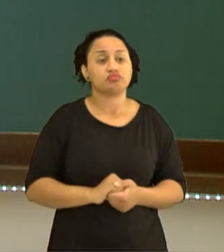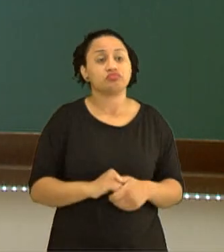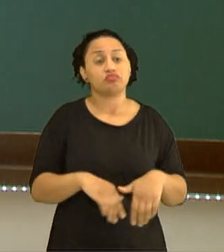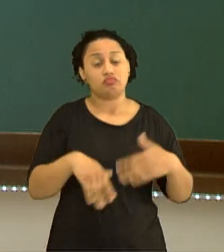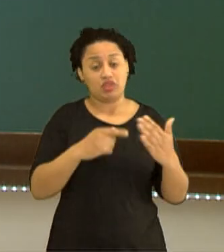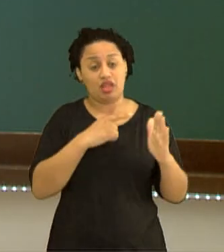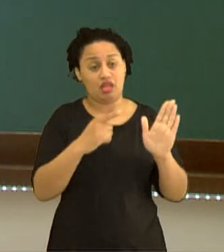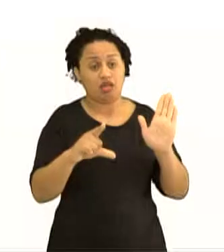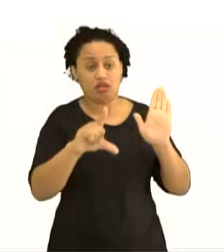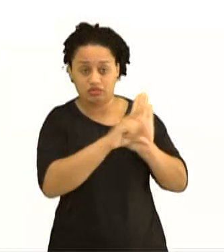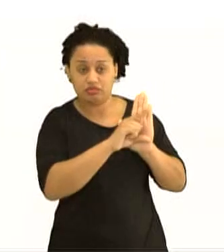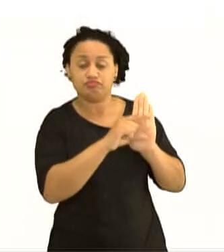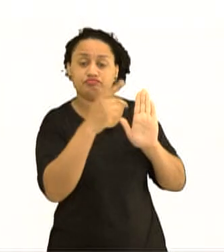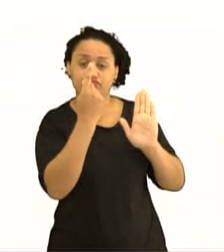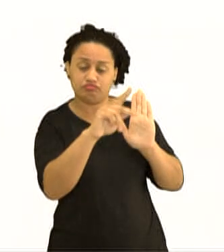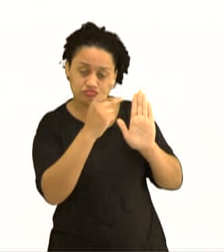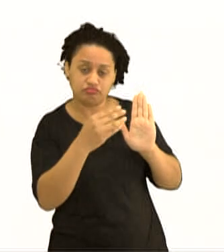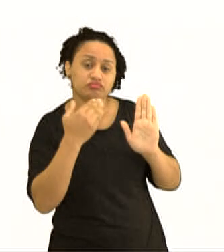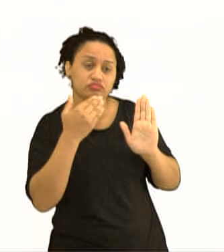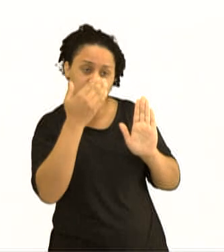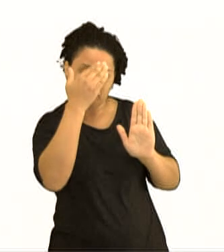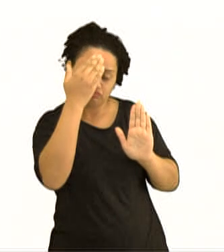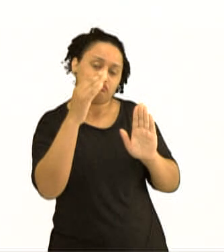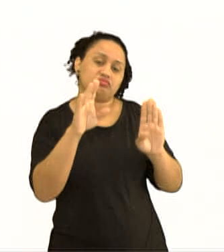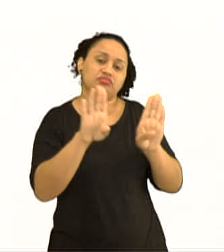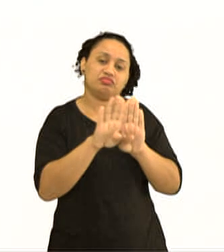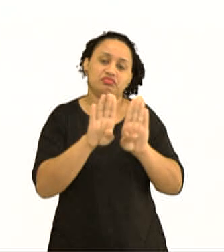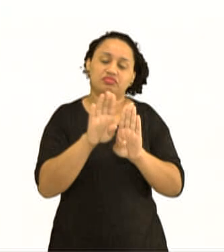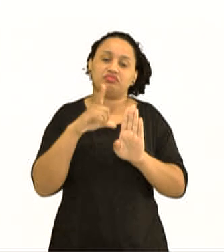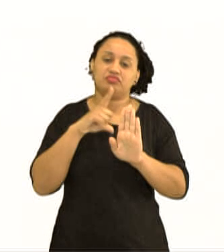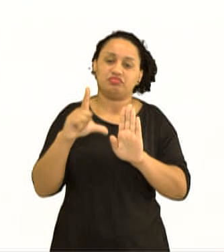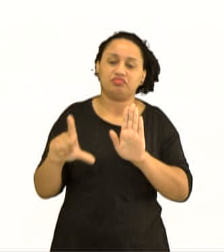ou a lei islâmica, assim como tem a lei